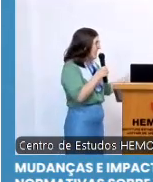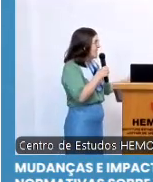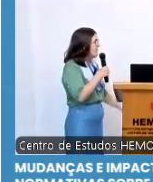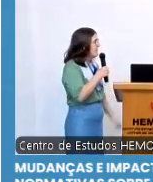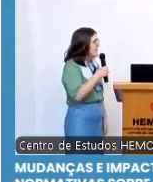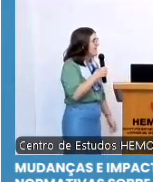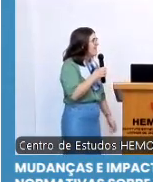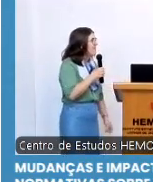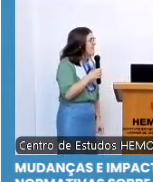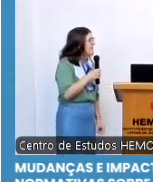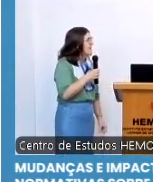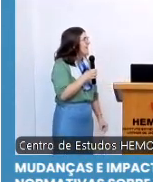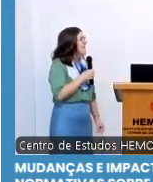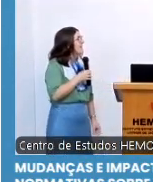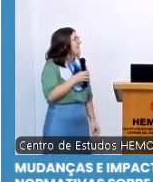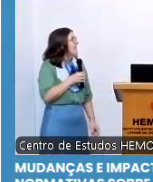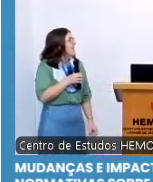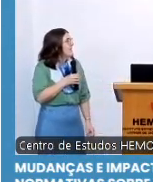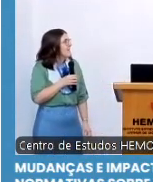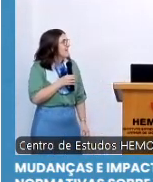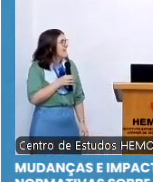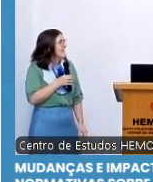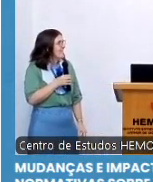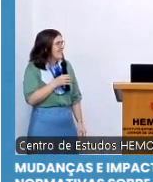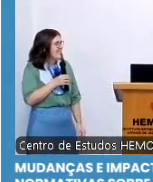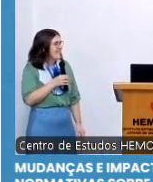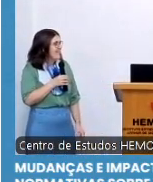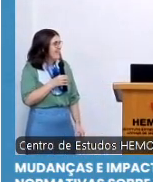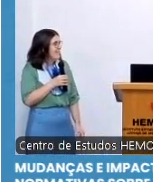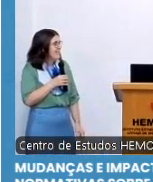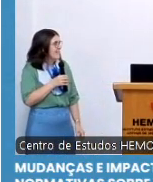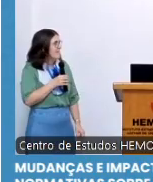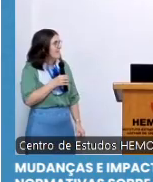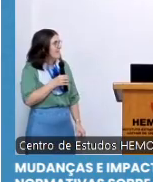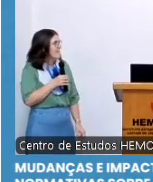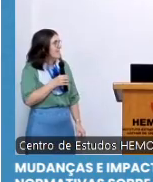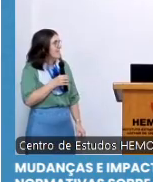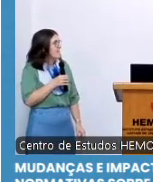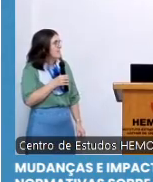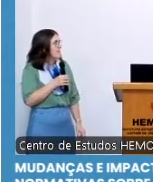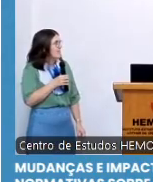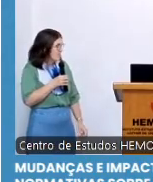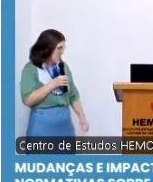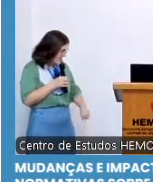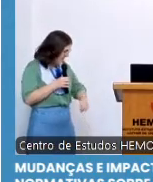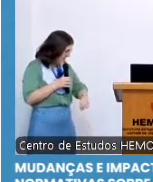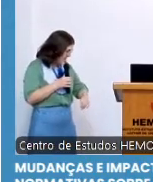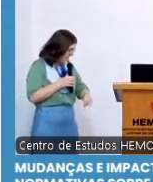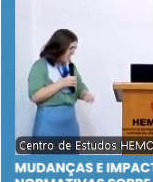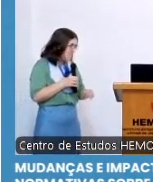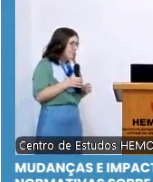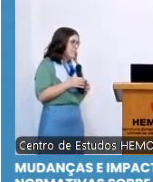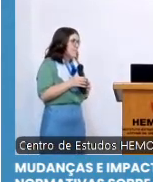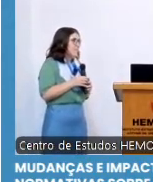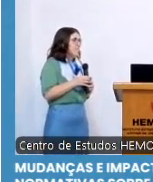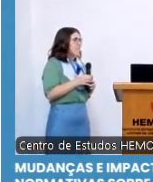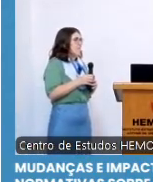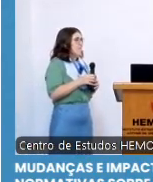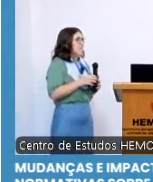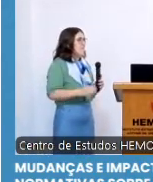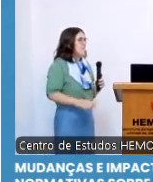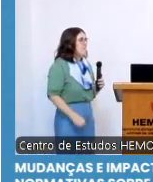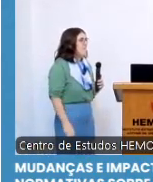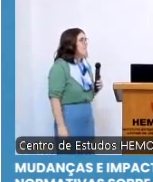Deixa com você. Ok. Não sei se está do conhecimento desse processo que foi colocado